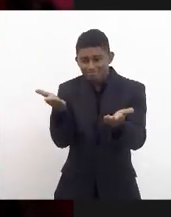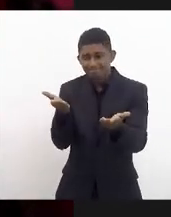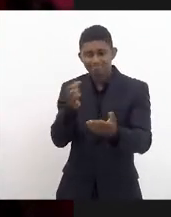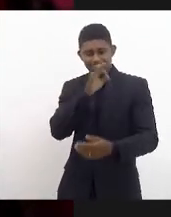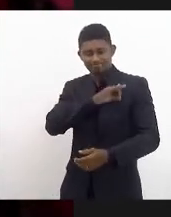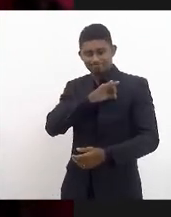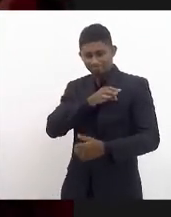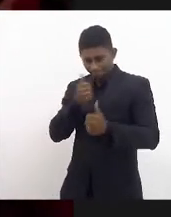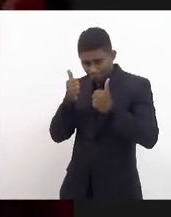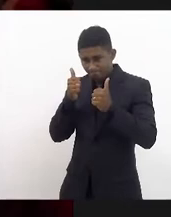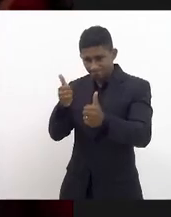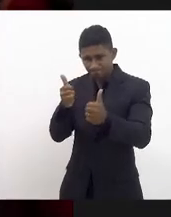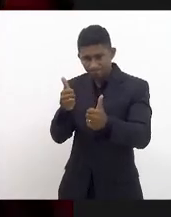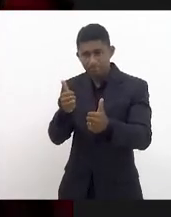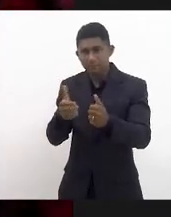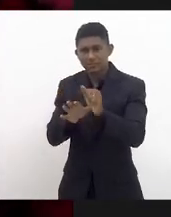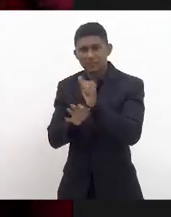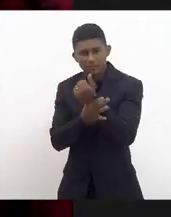piso ainda